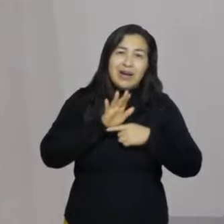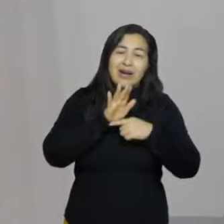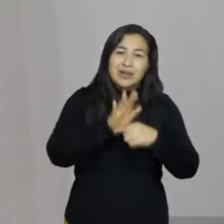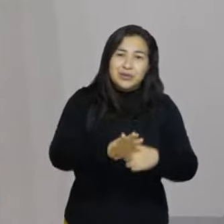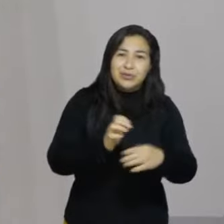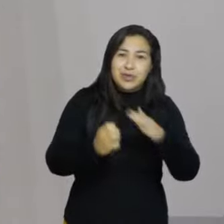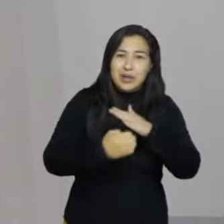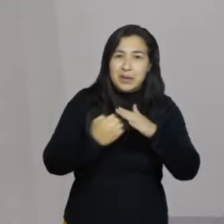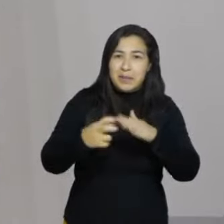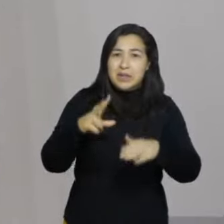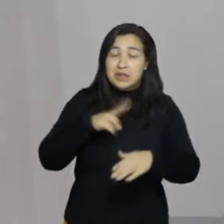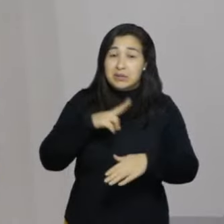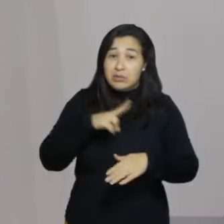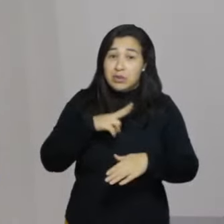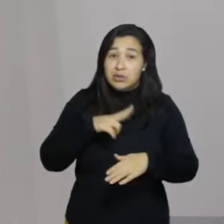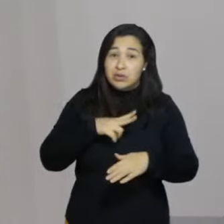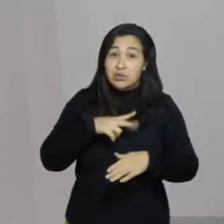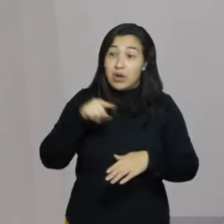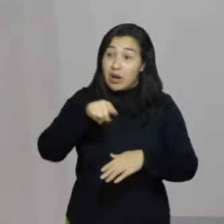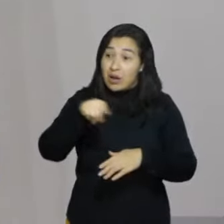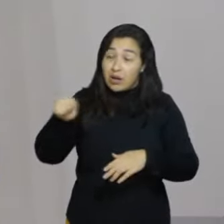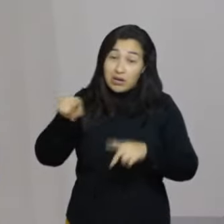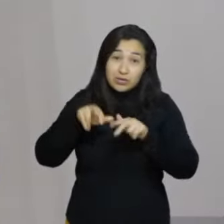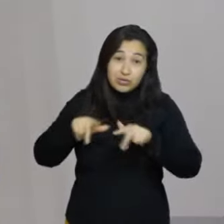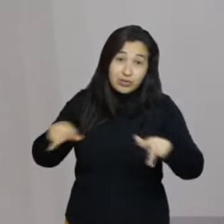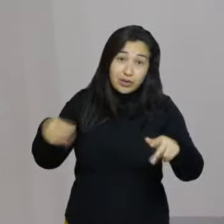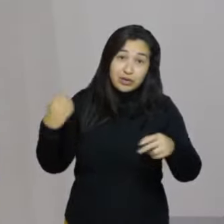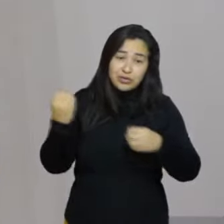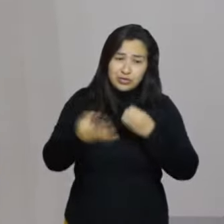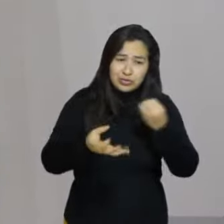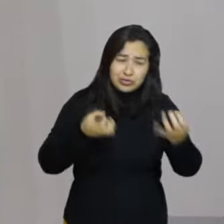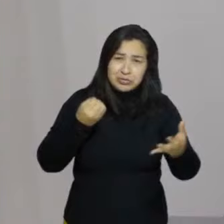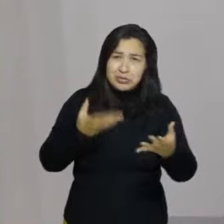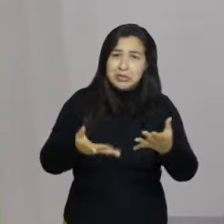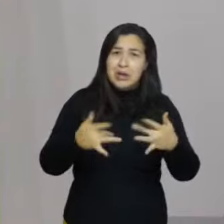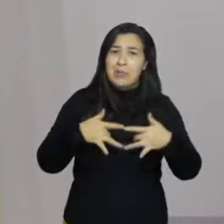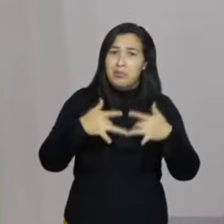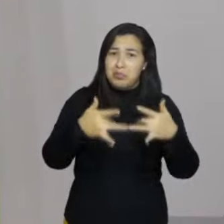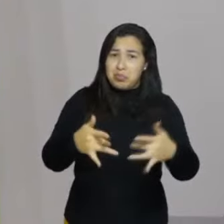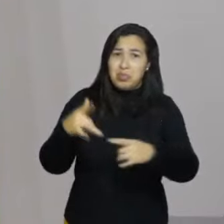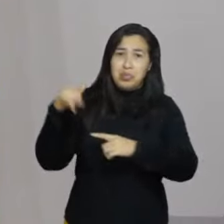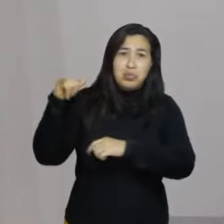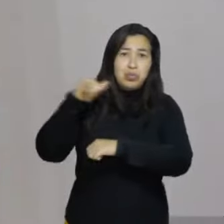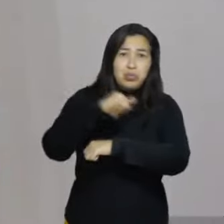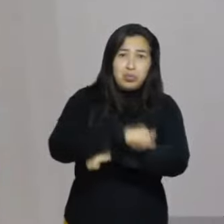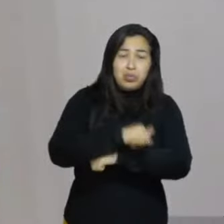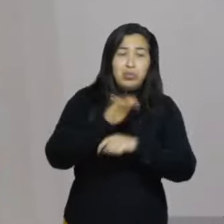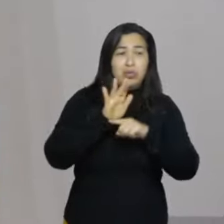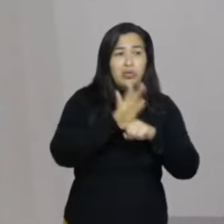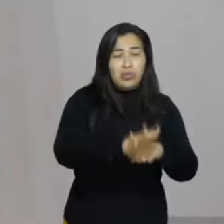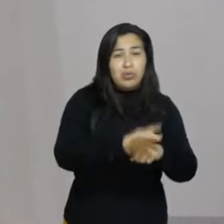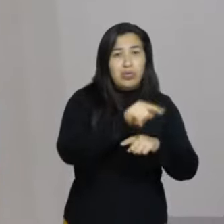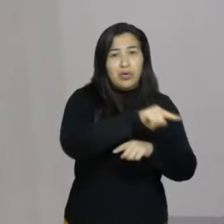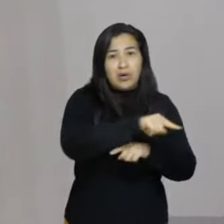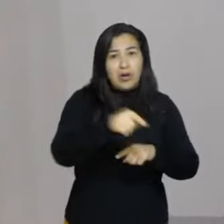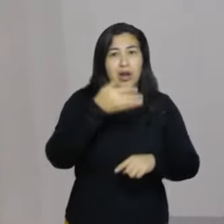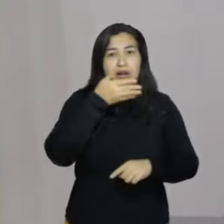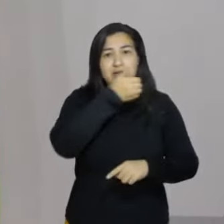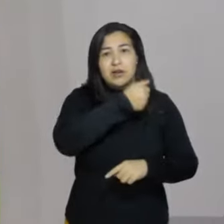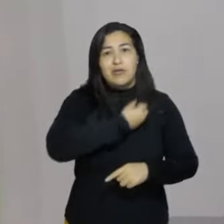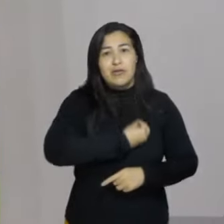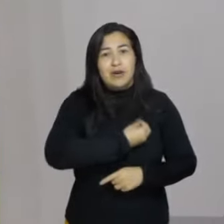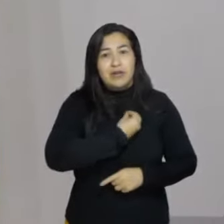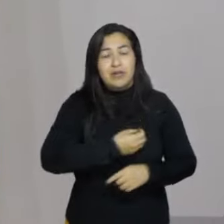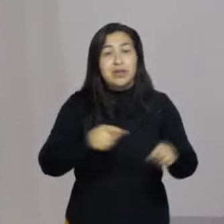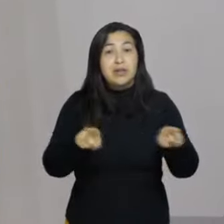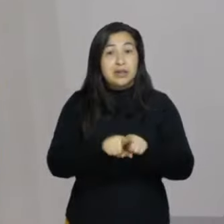que disponibilizaram aviões, helicópteros em ações voltadas ao resgate de vidas, de transportes e doações para o